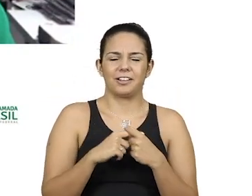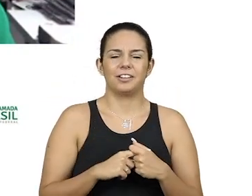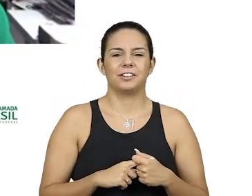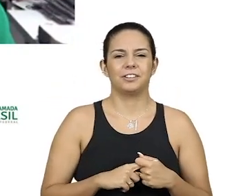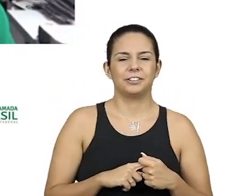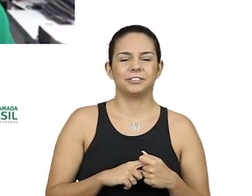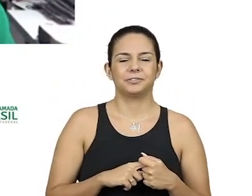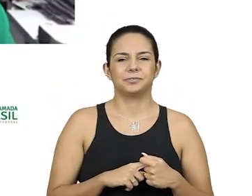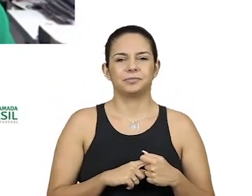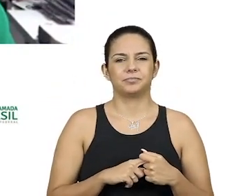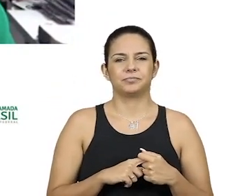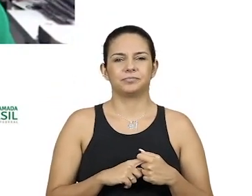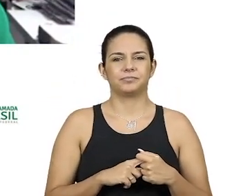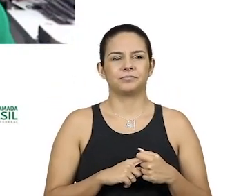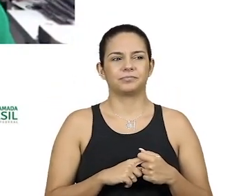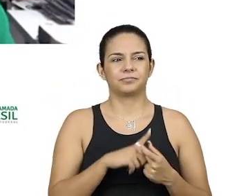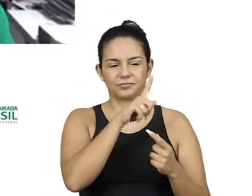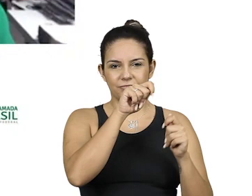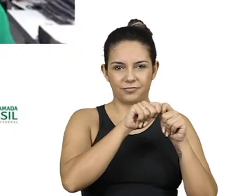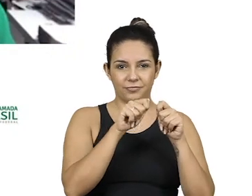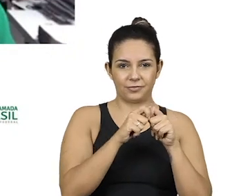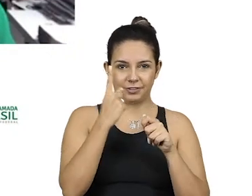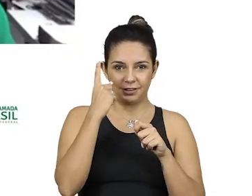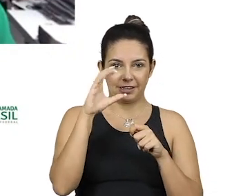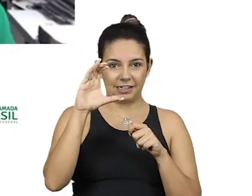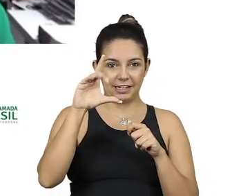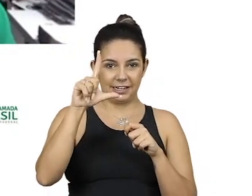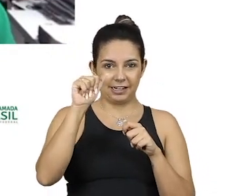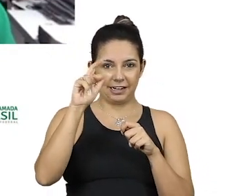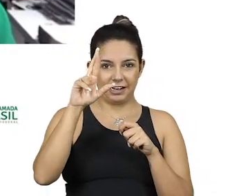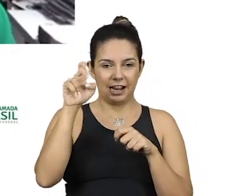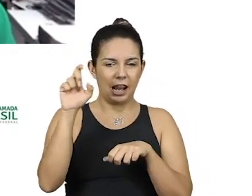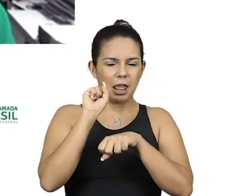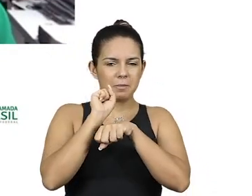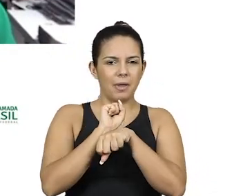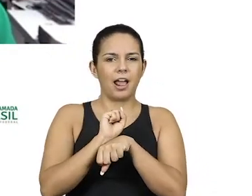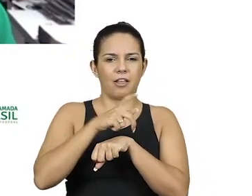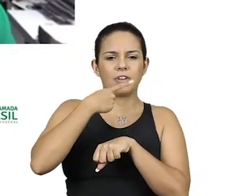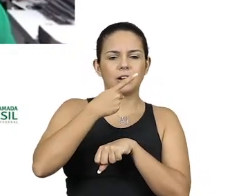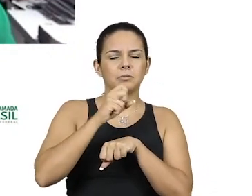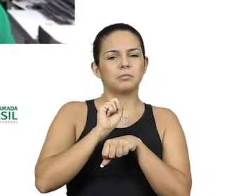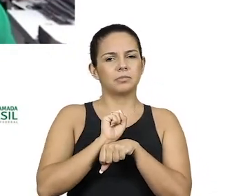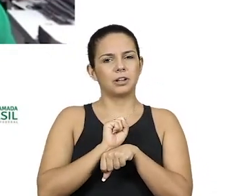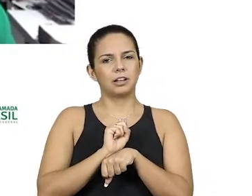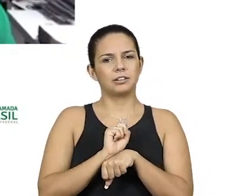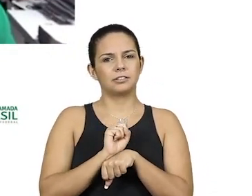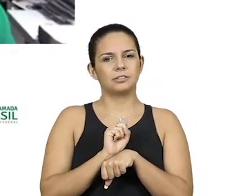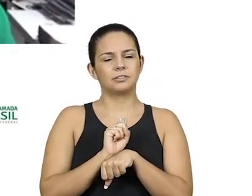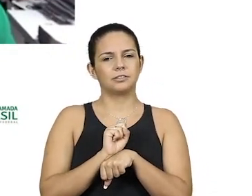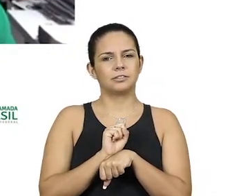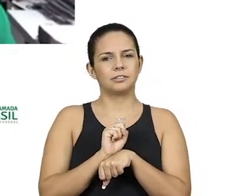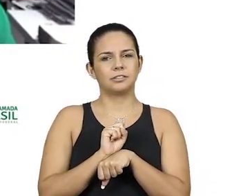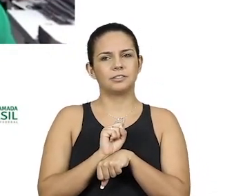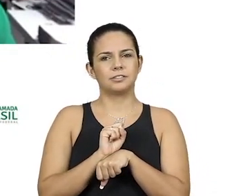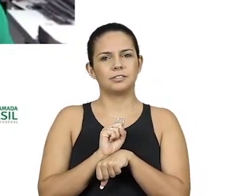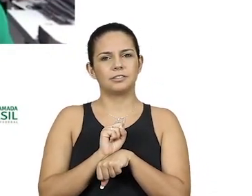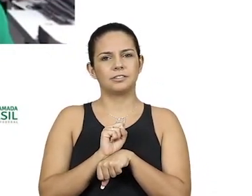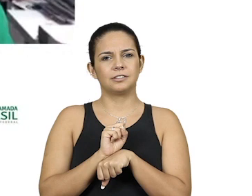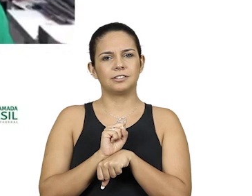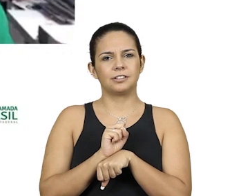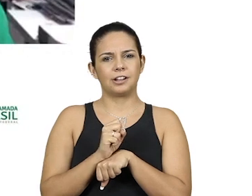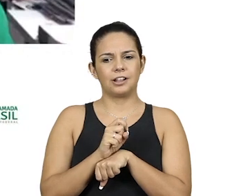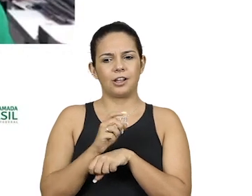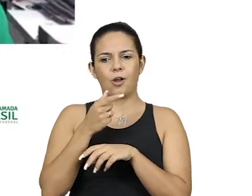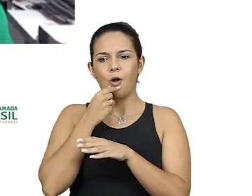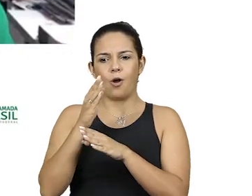porque Clarice fazia umas pausas na conversa e o interlocutor não